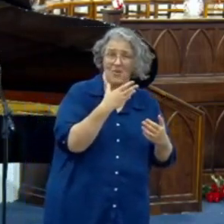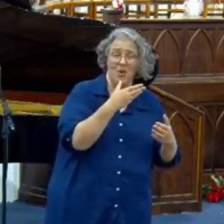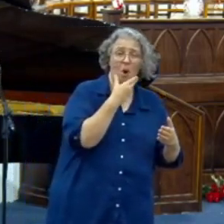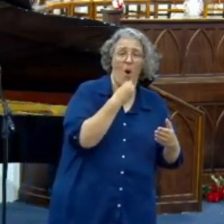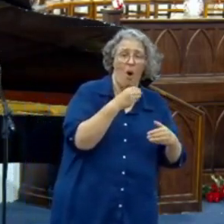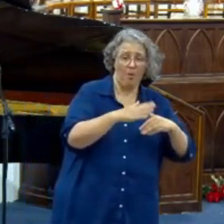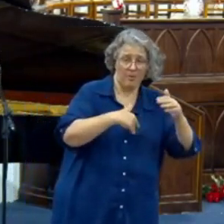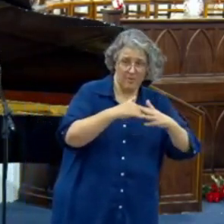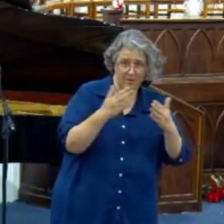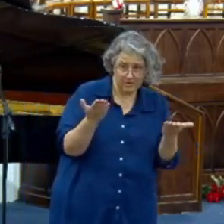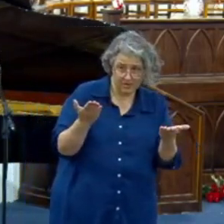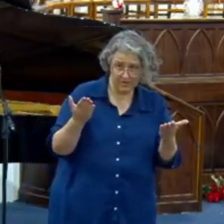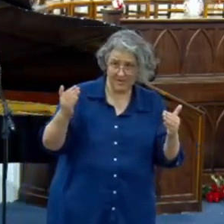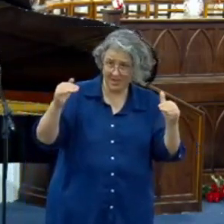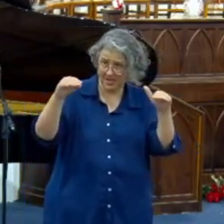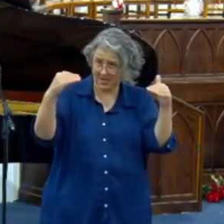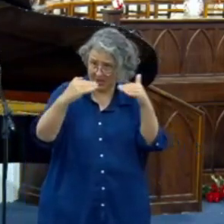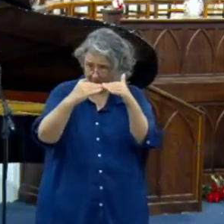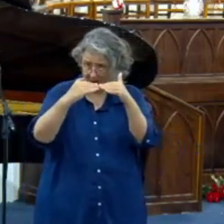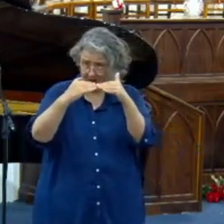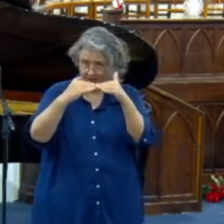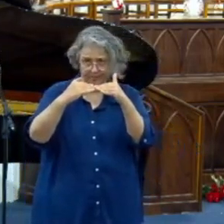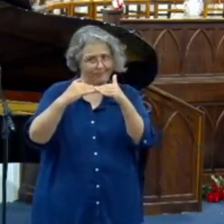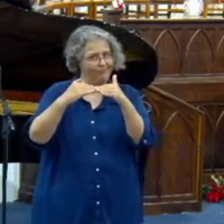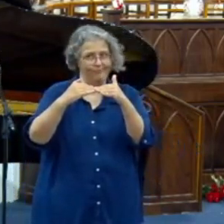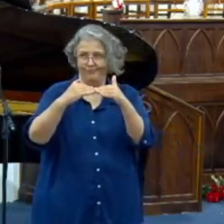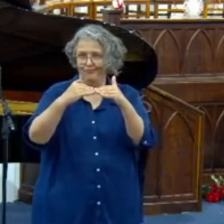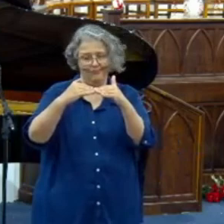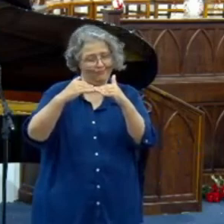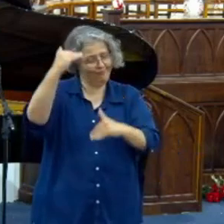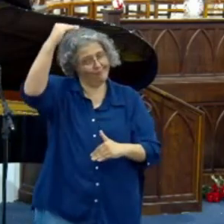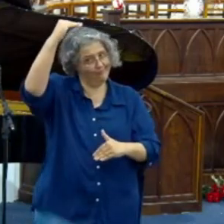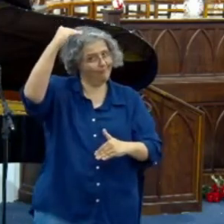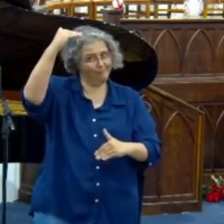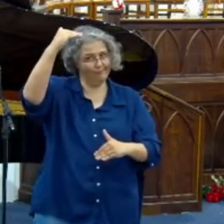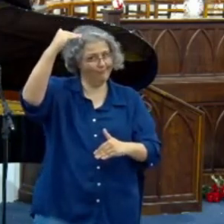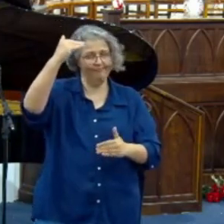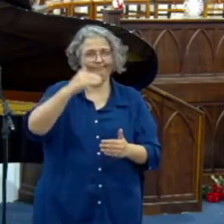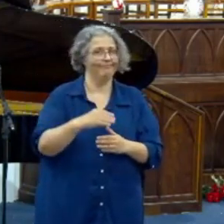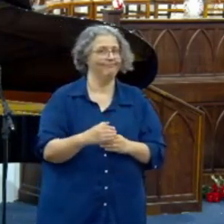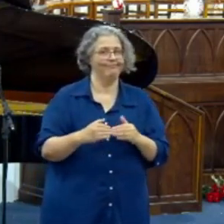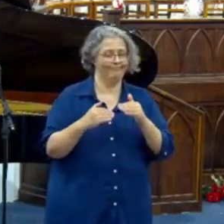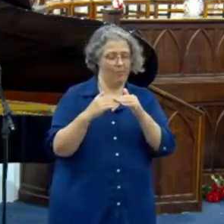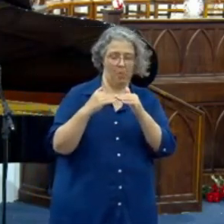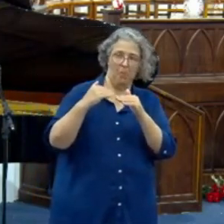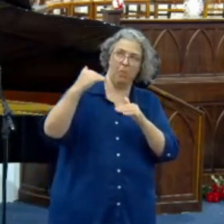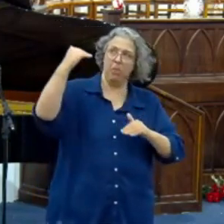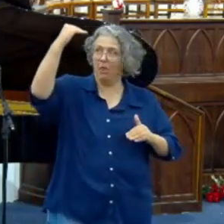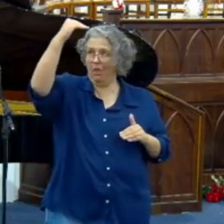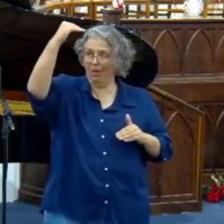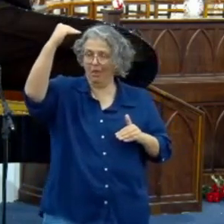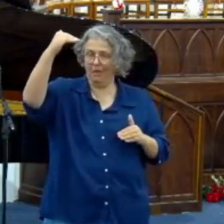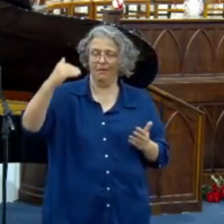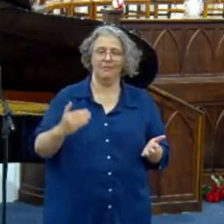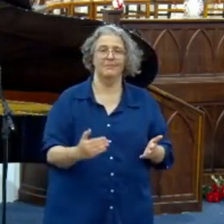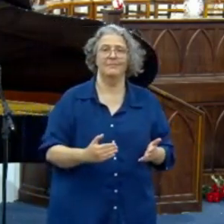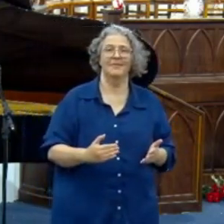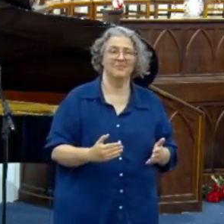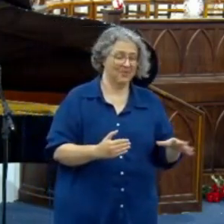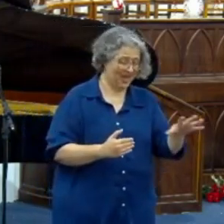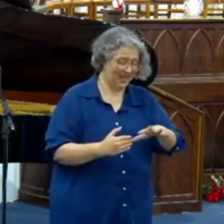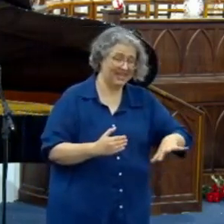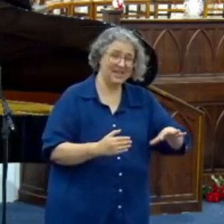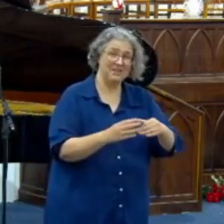as boas ações dos homens sempre serão praticadas em meio ao pecado, misturadas com o